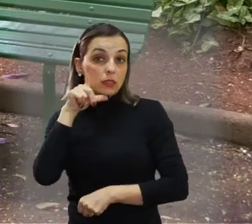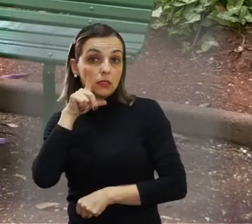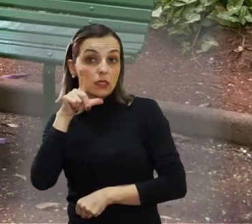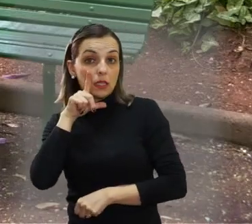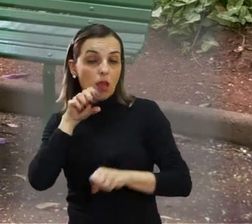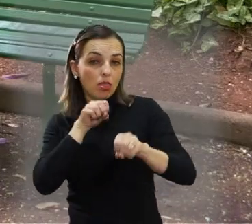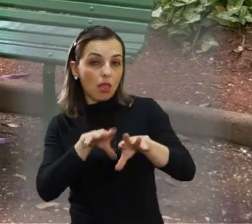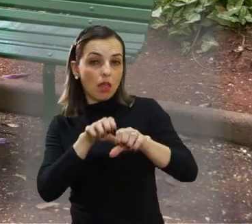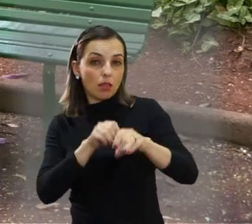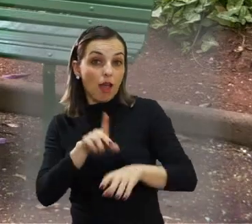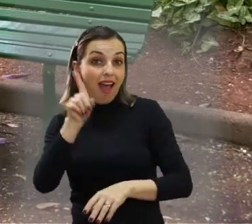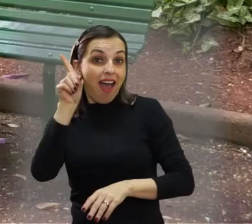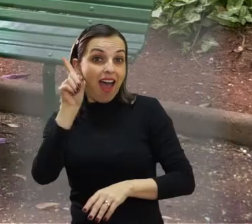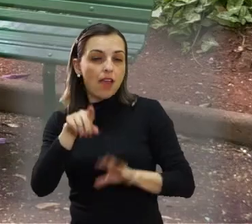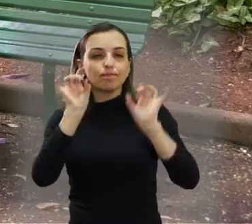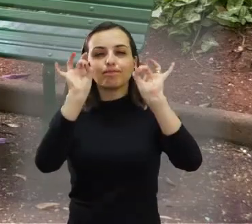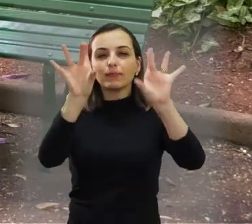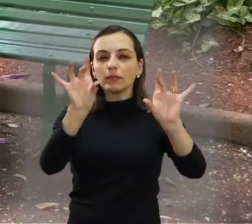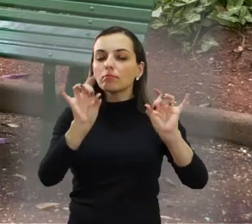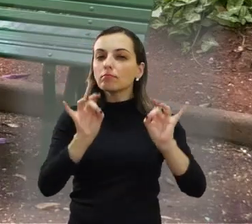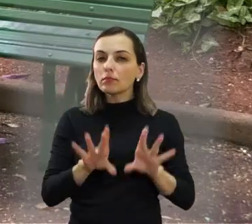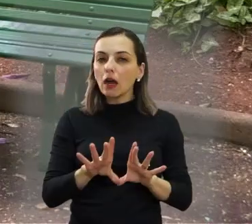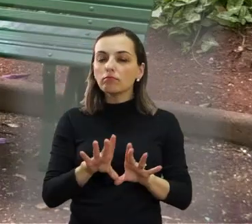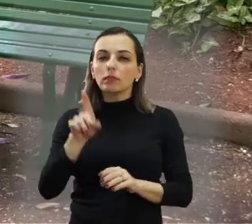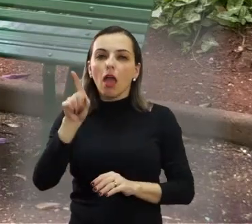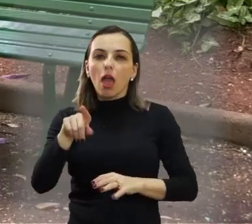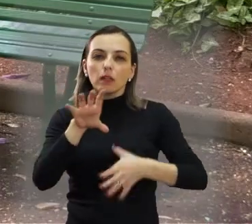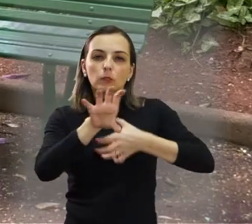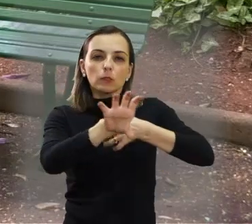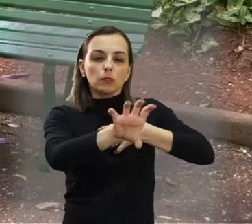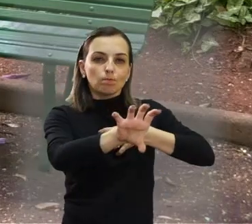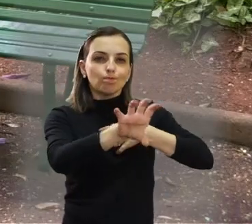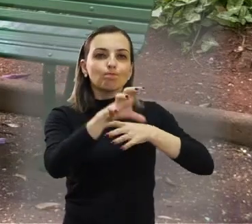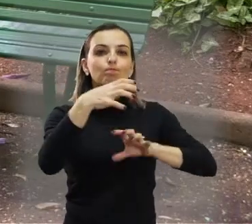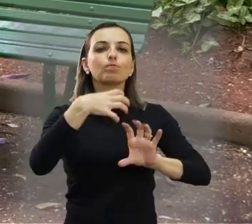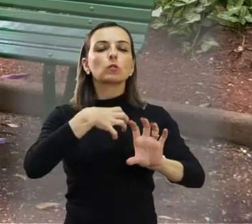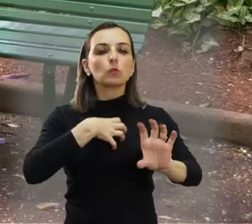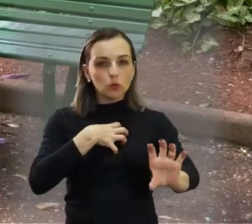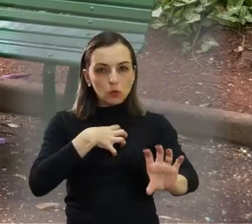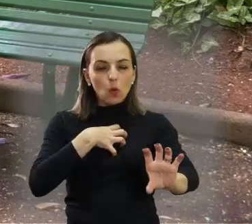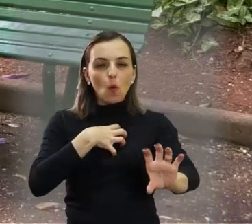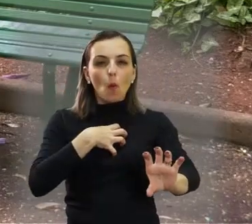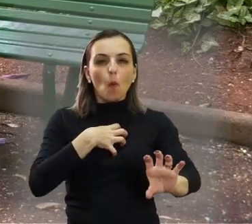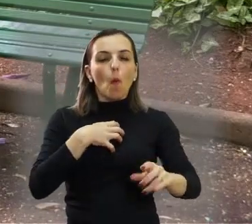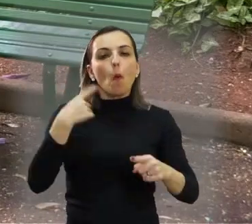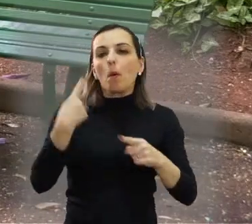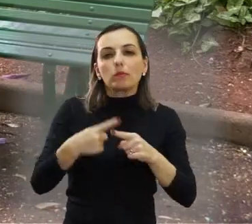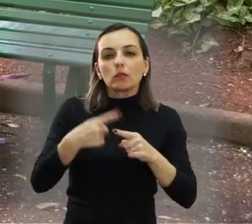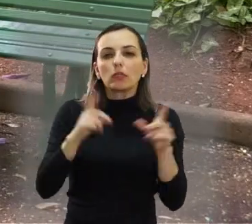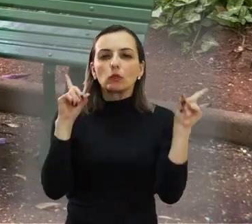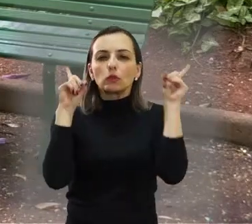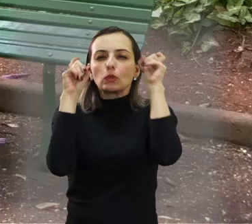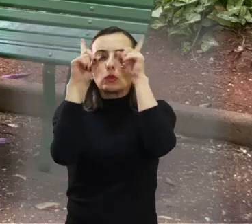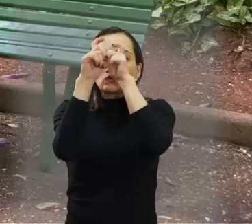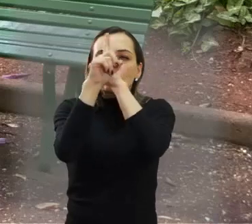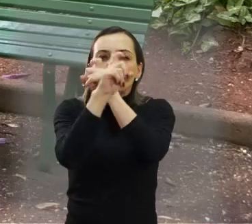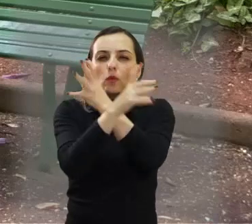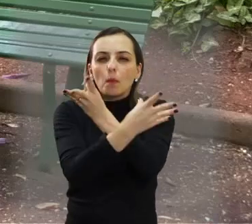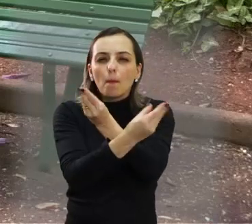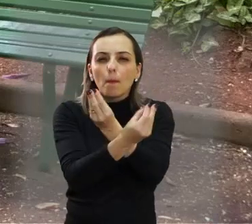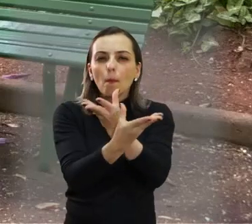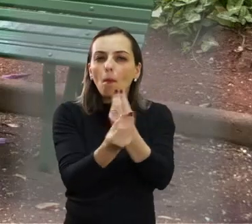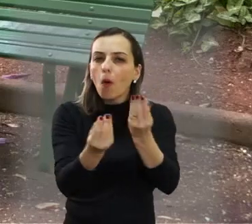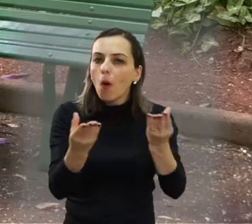Chegar na Guiné-Bissau, que é o país onde eu aplico essas oficinas, é algo muito peculiar, muito endêmico,